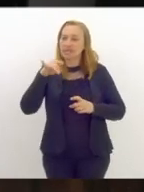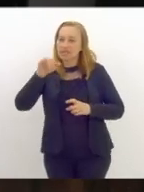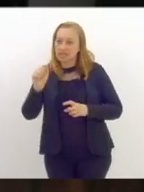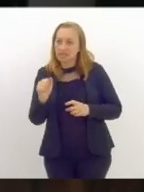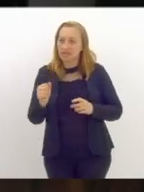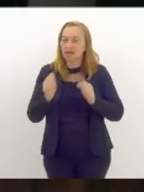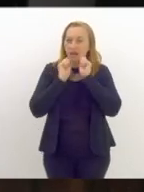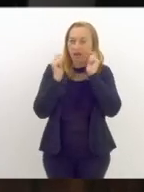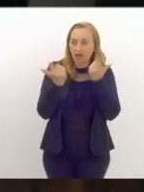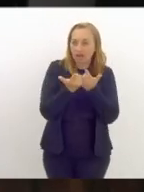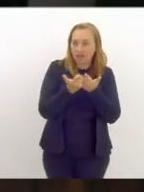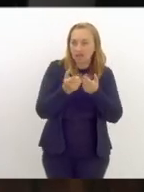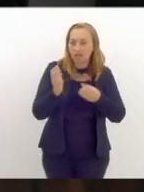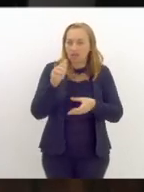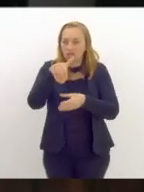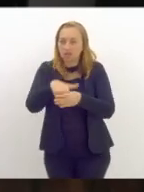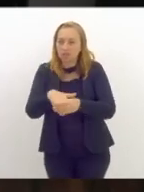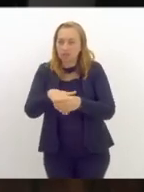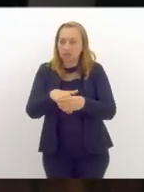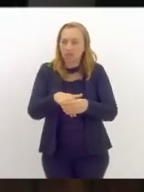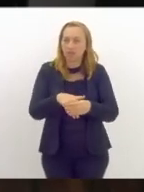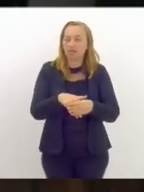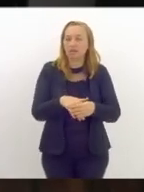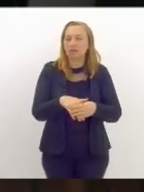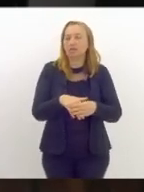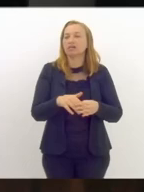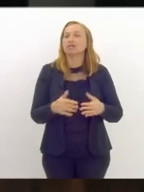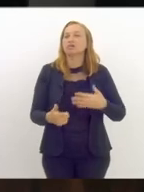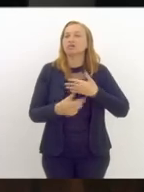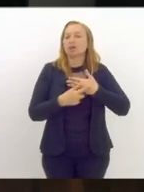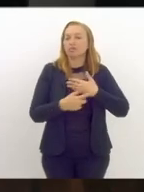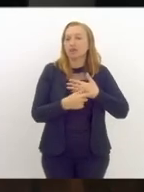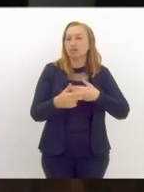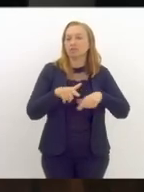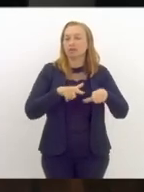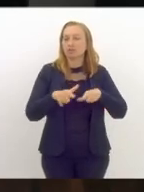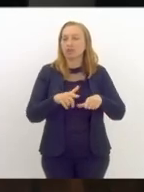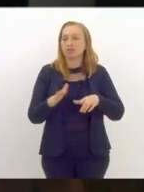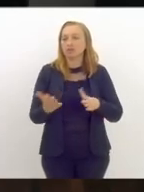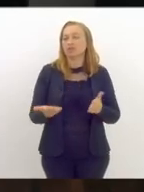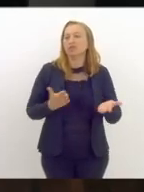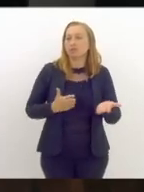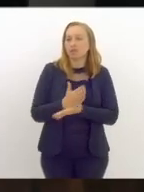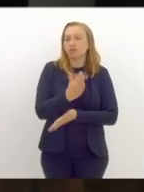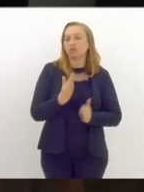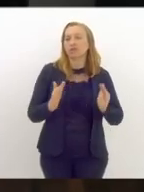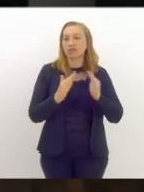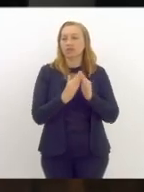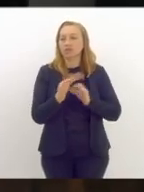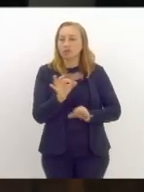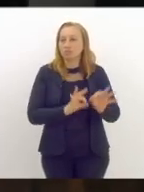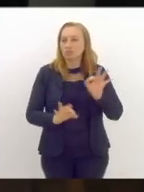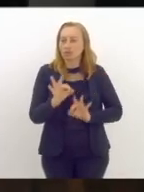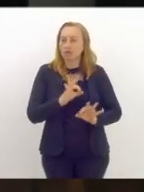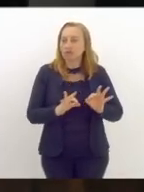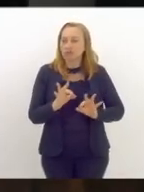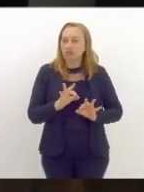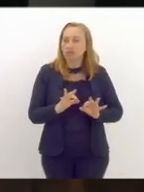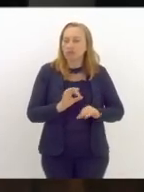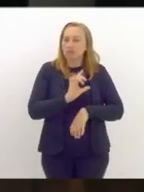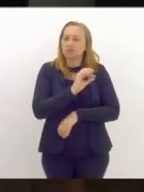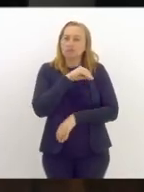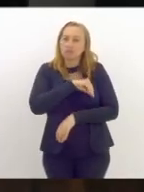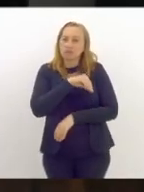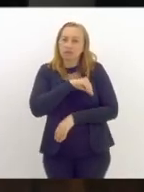medidas em atendimento às demandas da categoria. Foi assim, por exemplo, quando aprovamos na casa o plano de cargos e